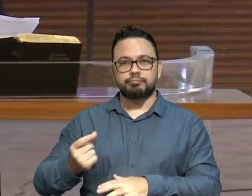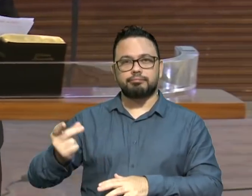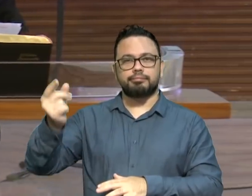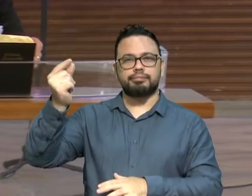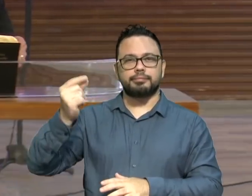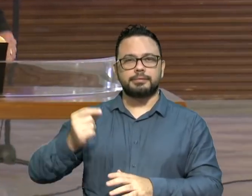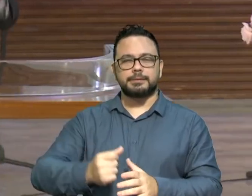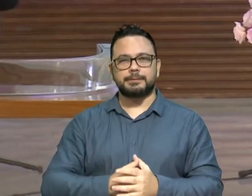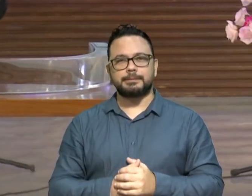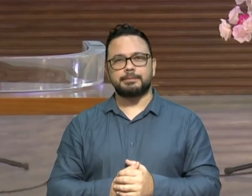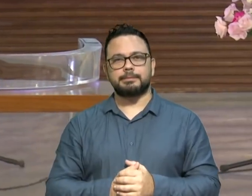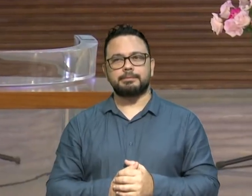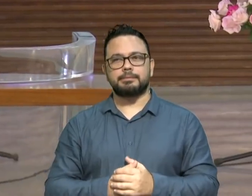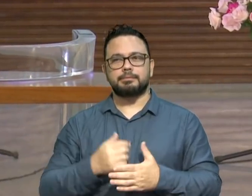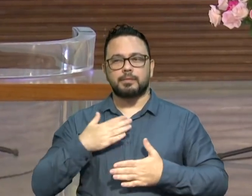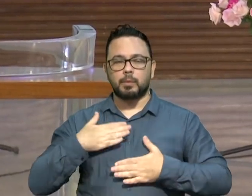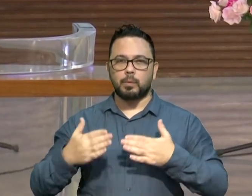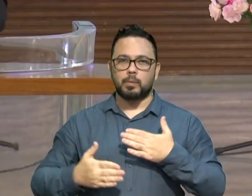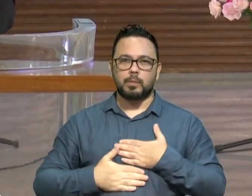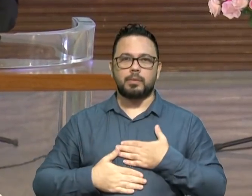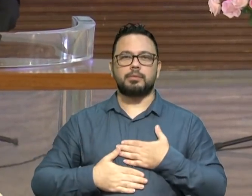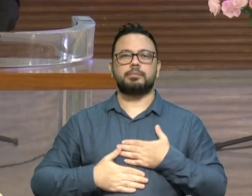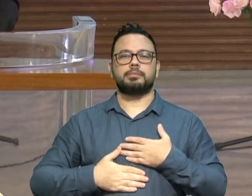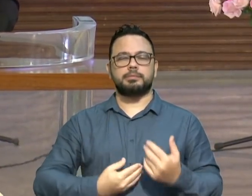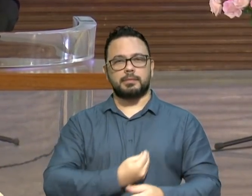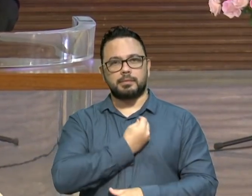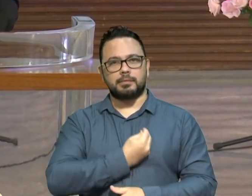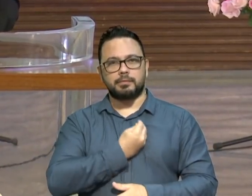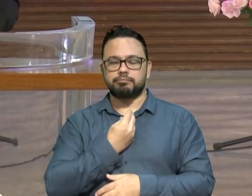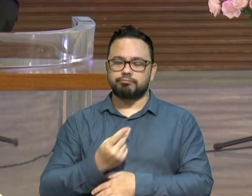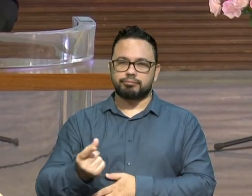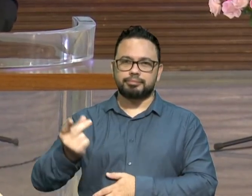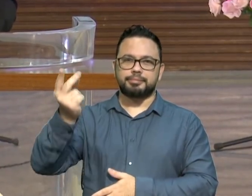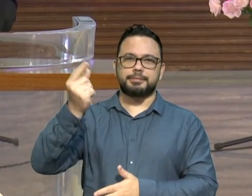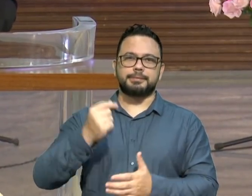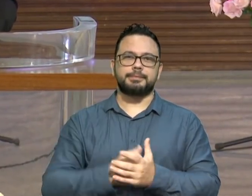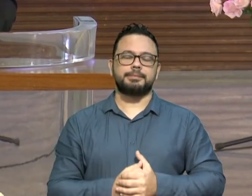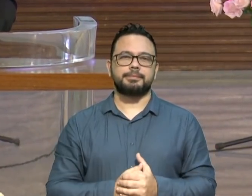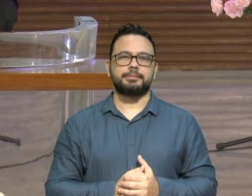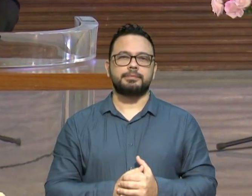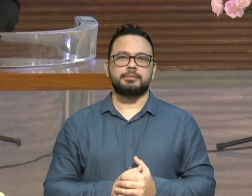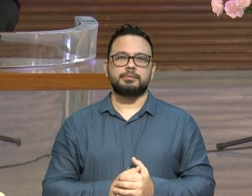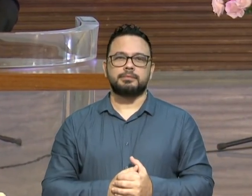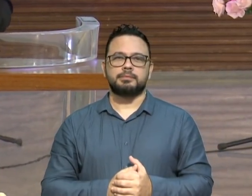Imortal para imortalidade corpo Imortal para viver a vida eterna